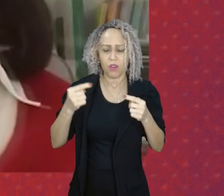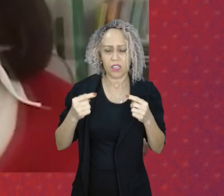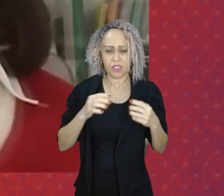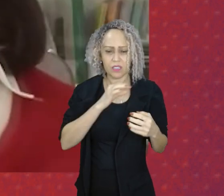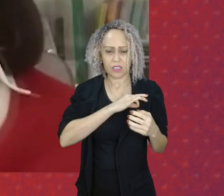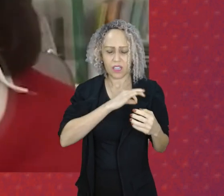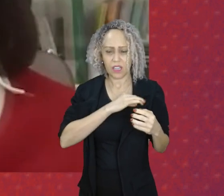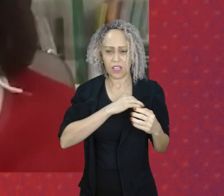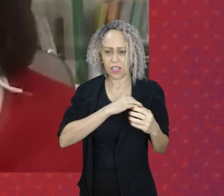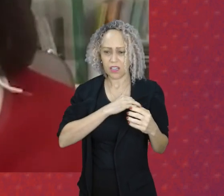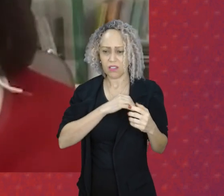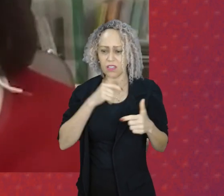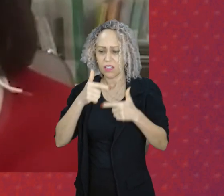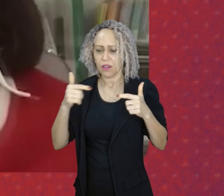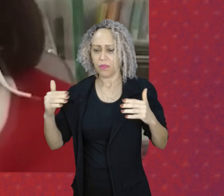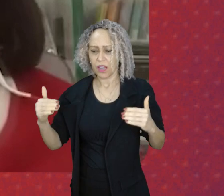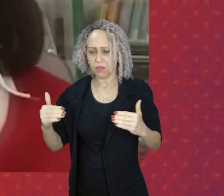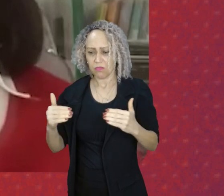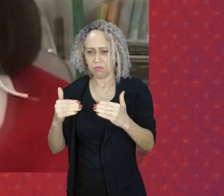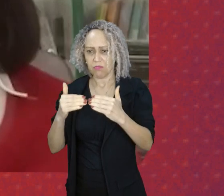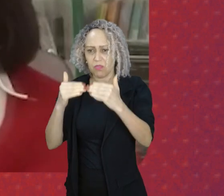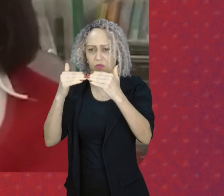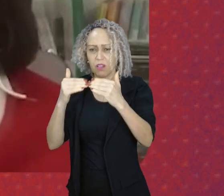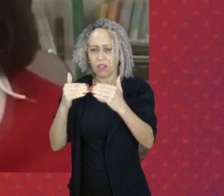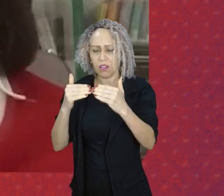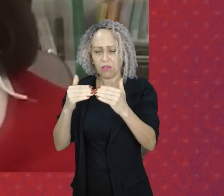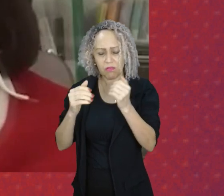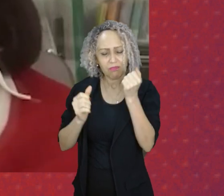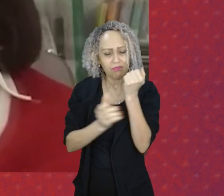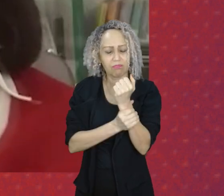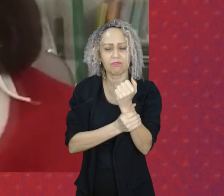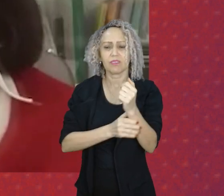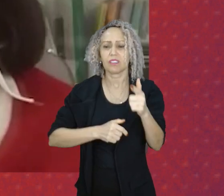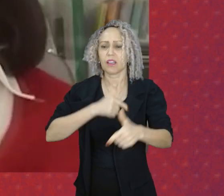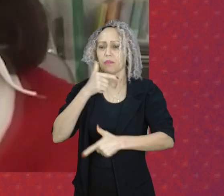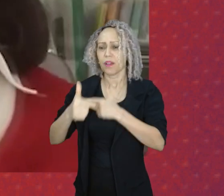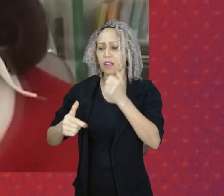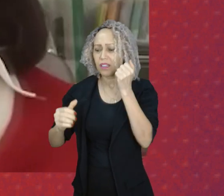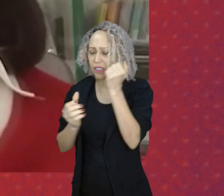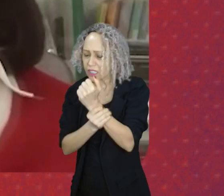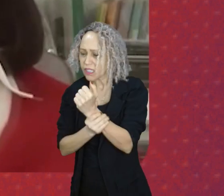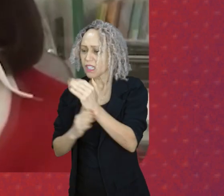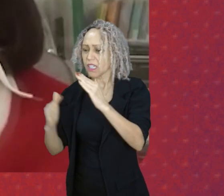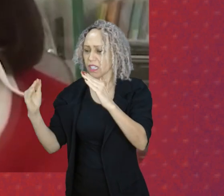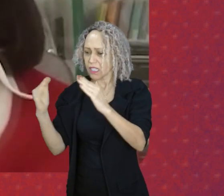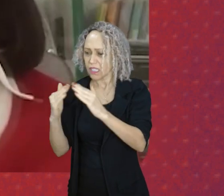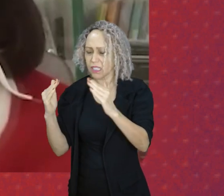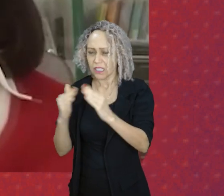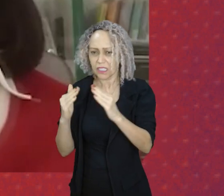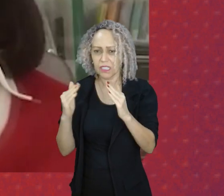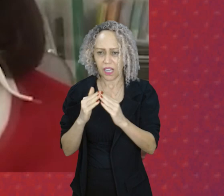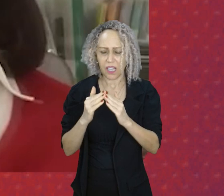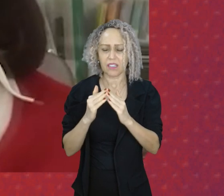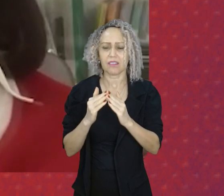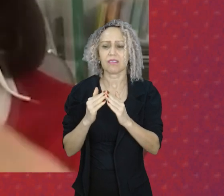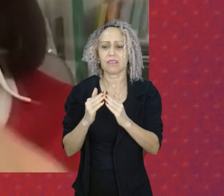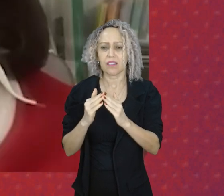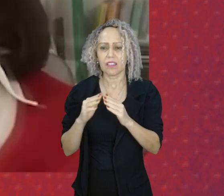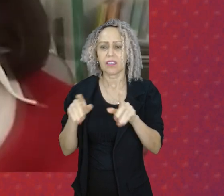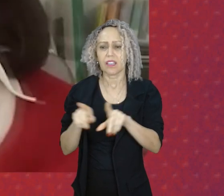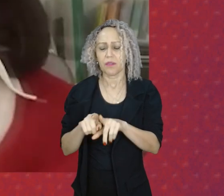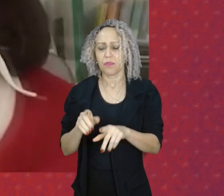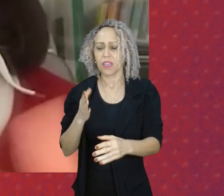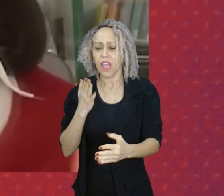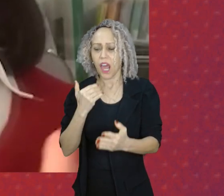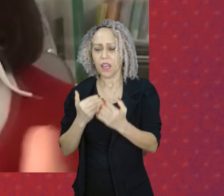trabalho igual, que garantam o direito ao emprego, que garantam a moradia e que garantam o direito à